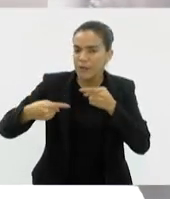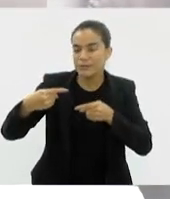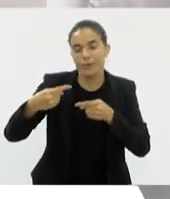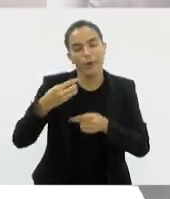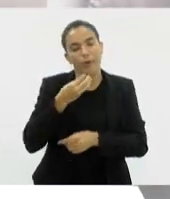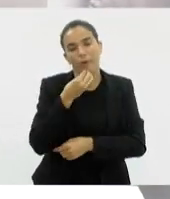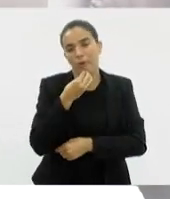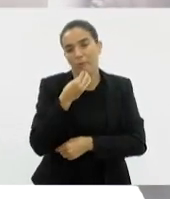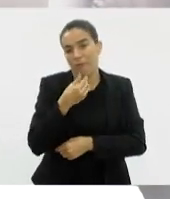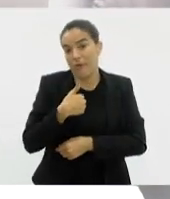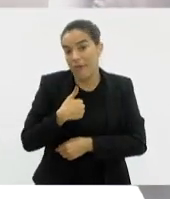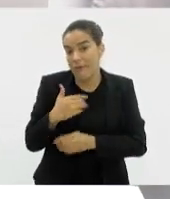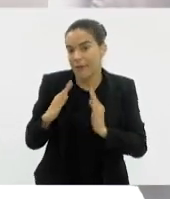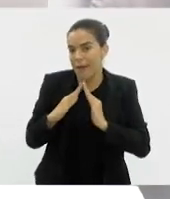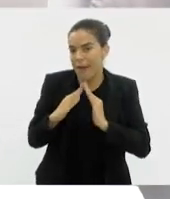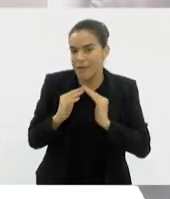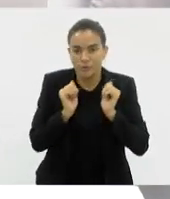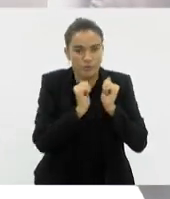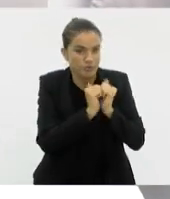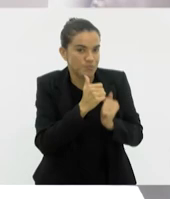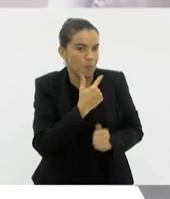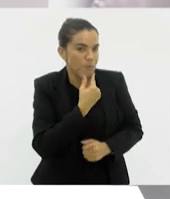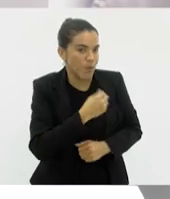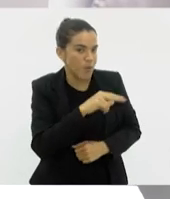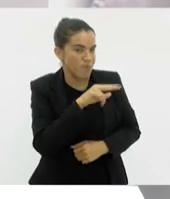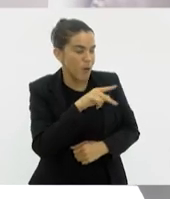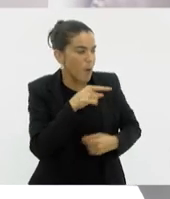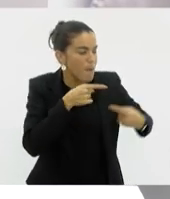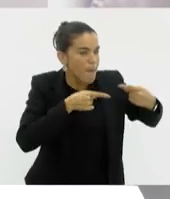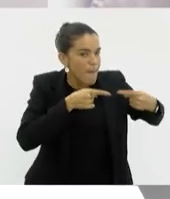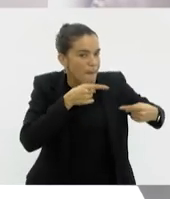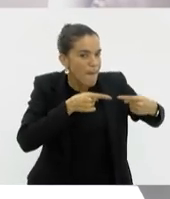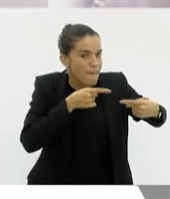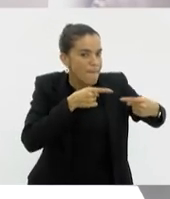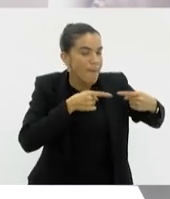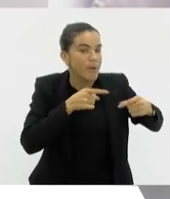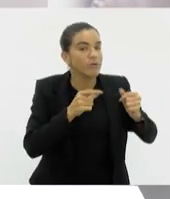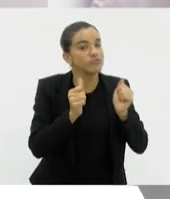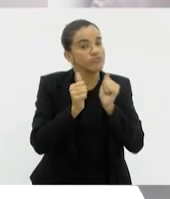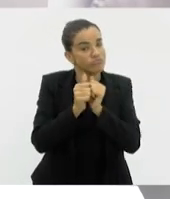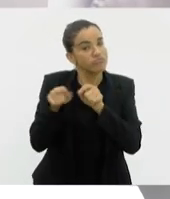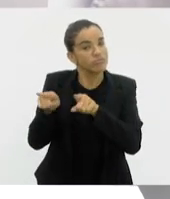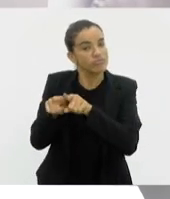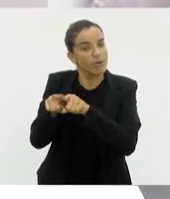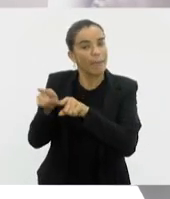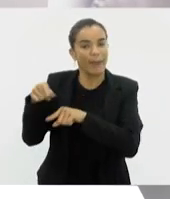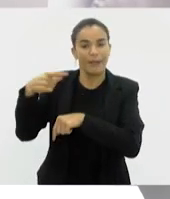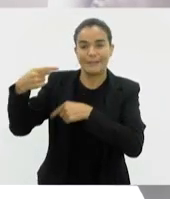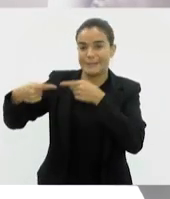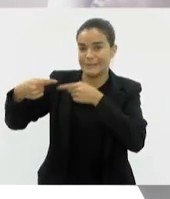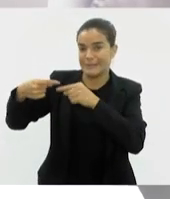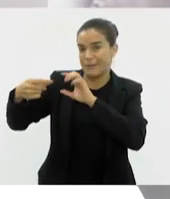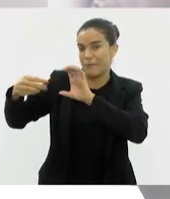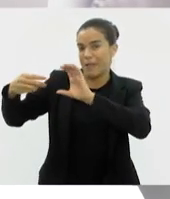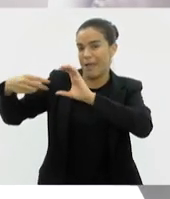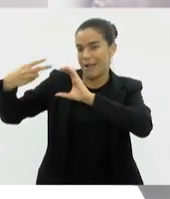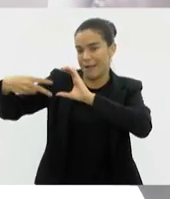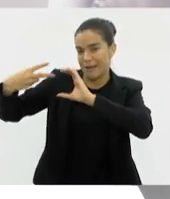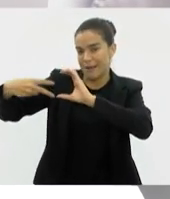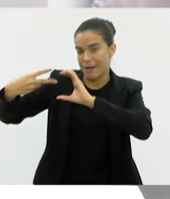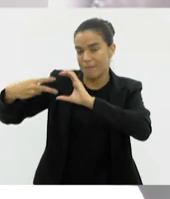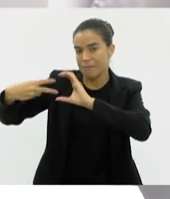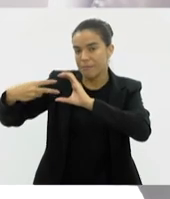tive em casa com meu irmão e também nas discussões que ele tem tido lá na Câmara Municipal, e depois de conversar